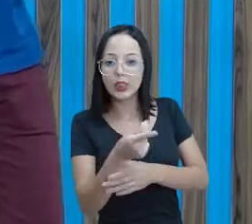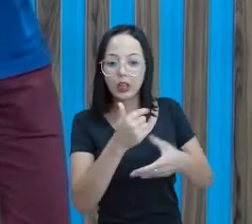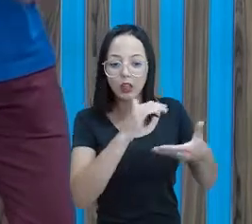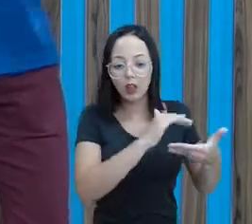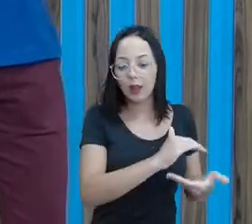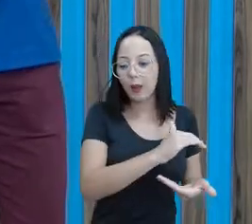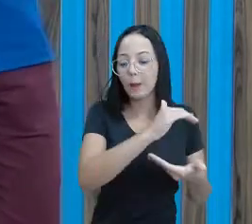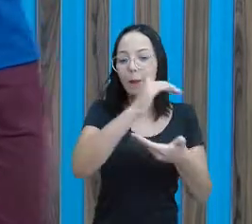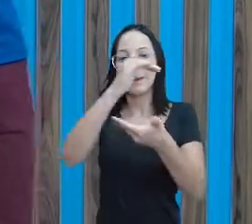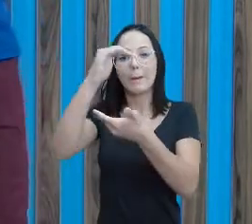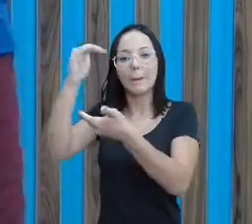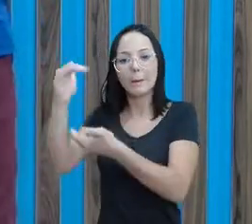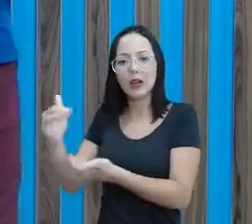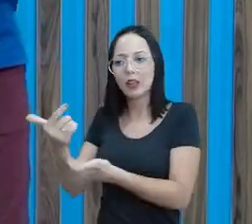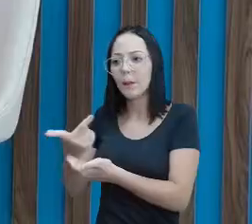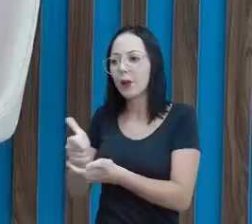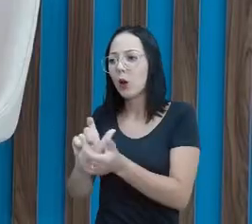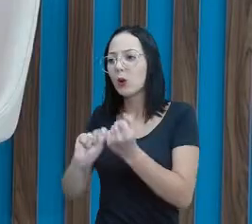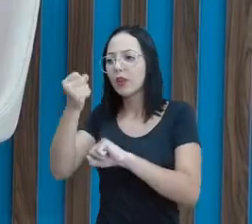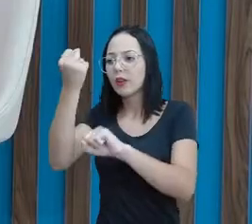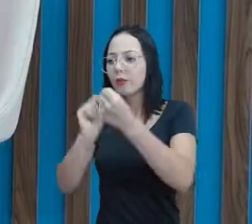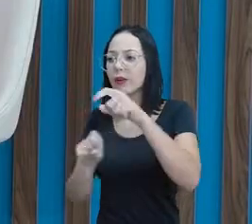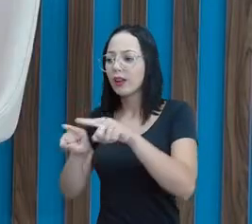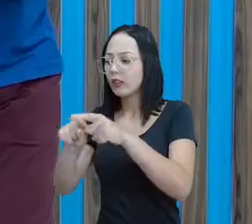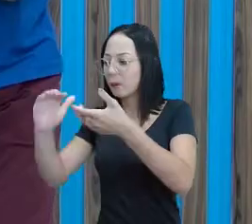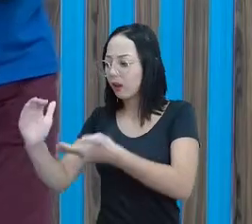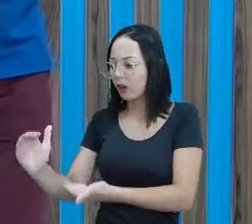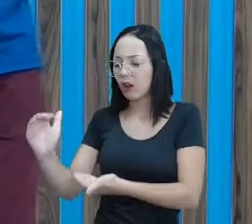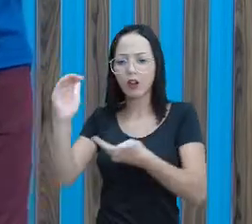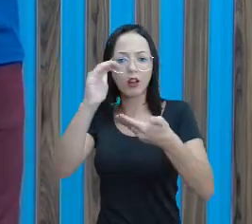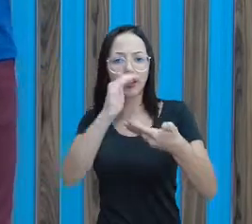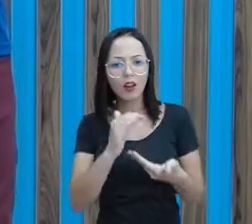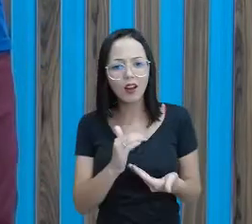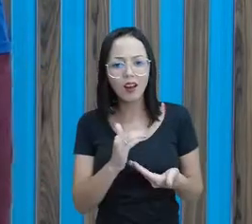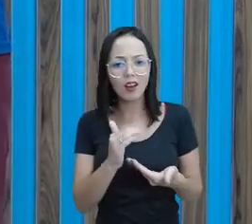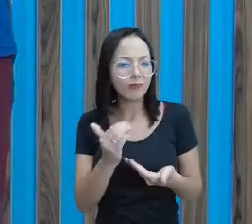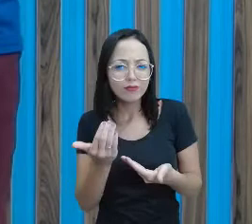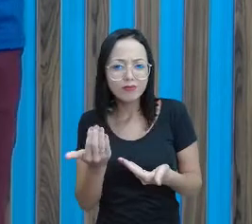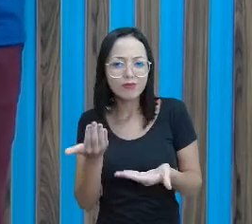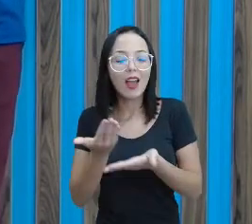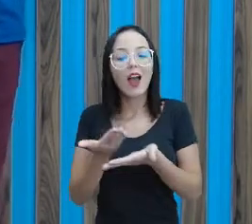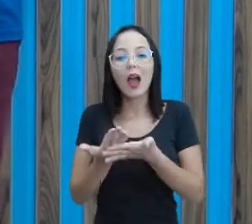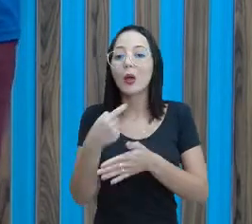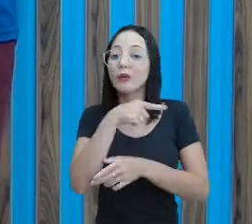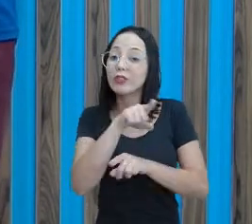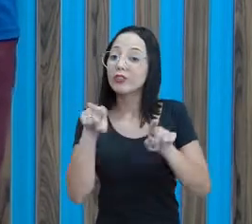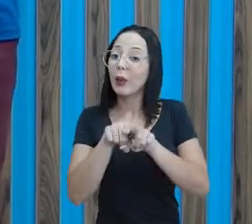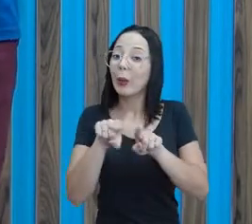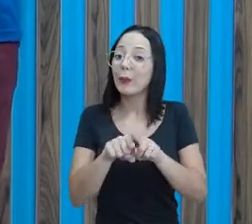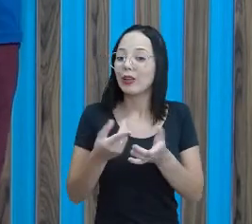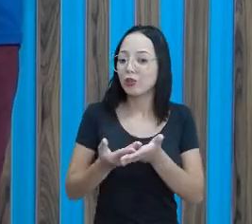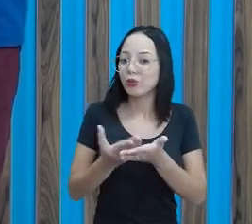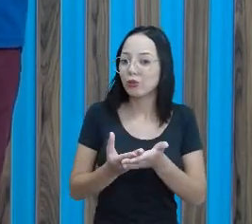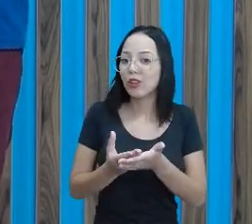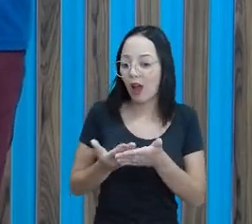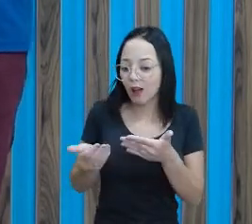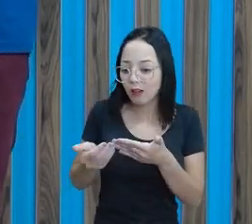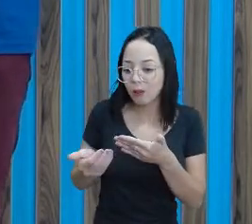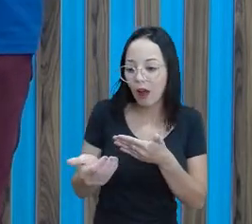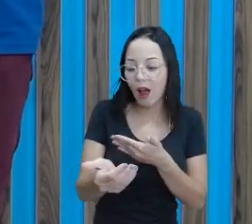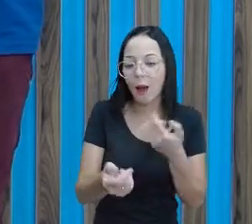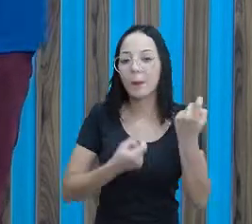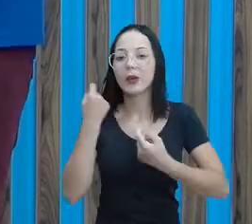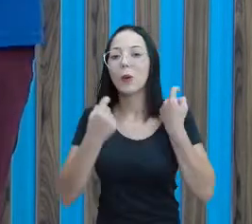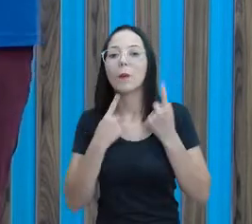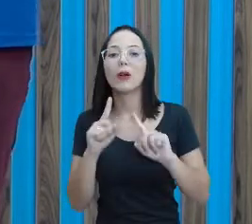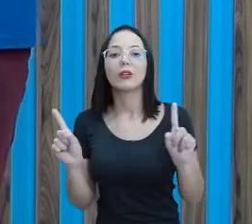para refinar, depois traz de volta. Bom, isso é Exato. uma aula que Enfim. vocês também vão ter essa aula. Vocês vão ter essa aula também, se aperreia não, que